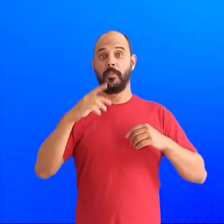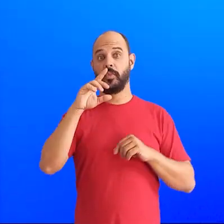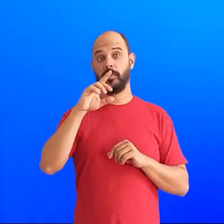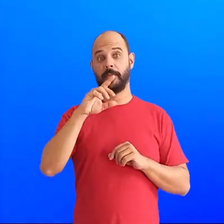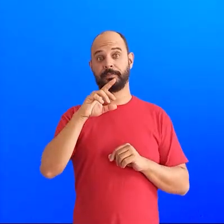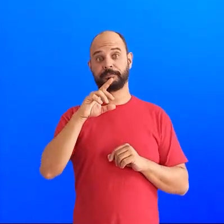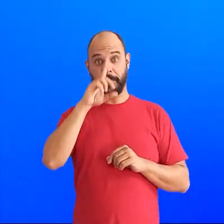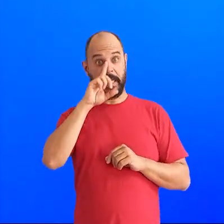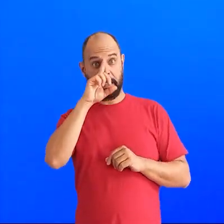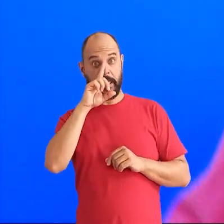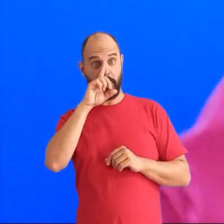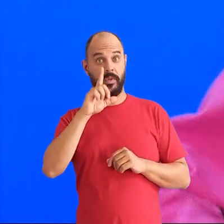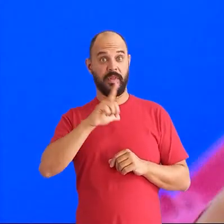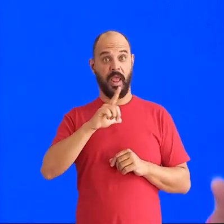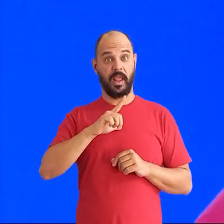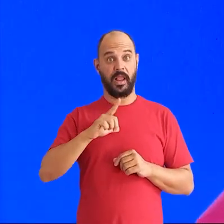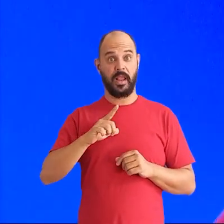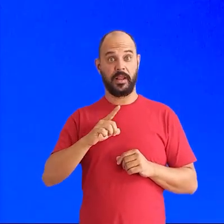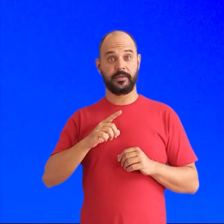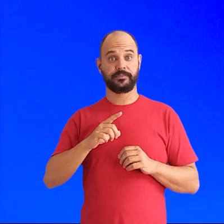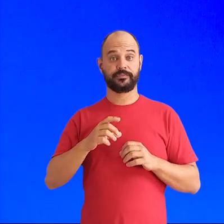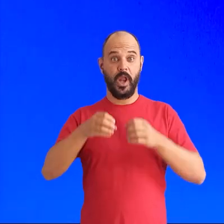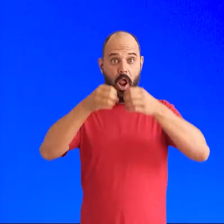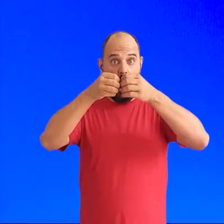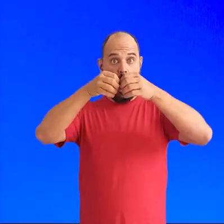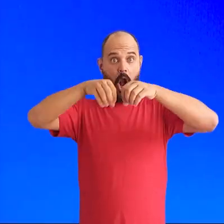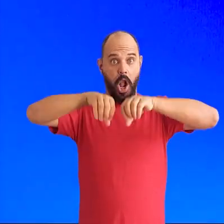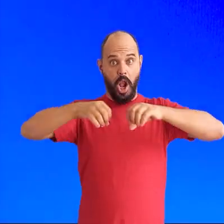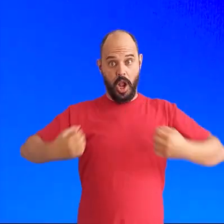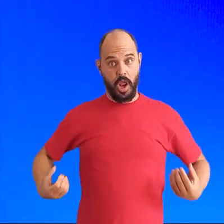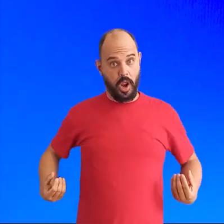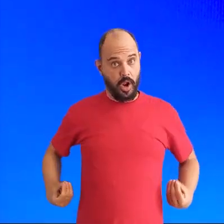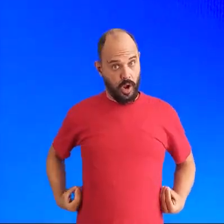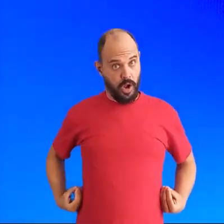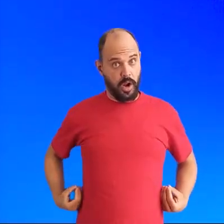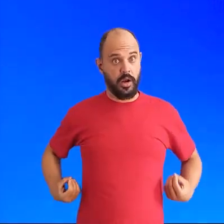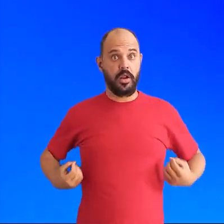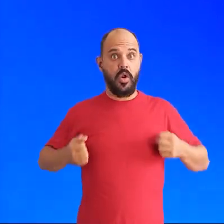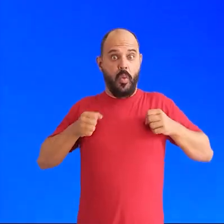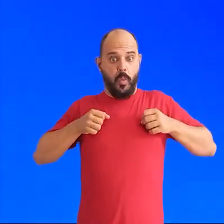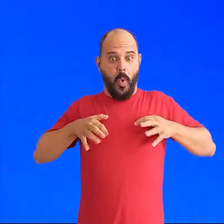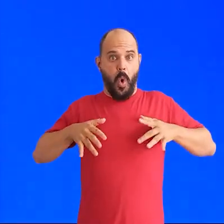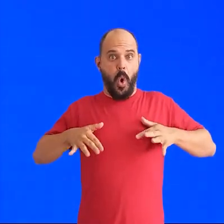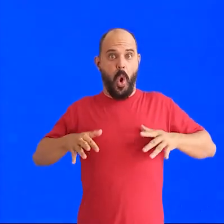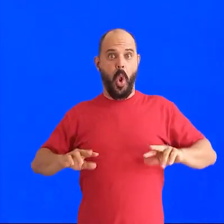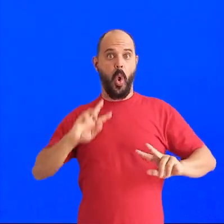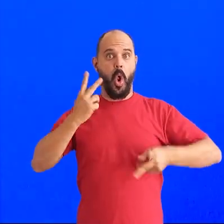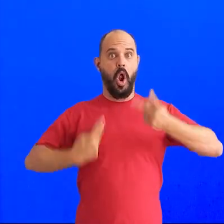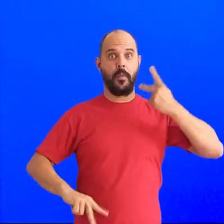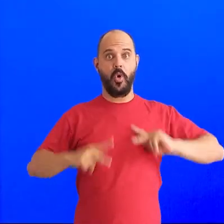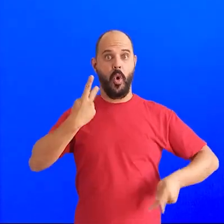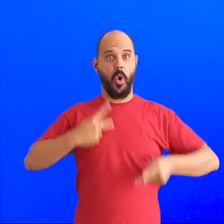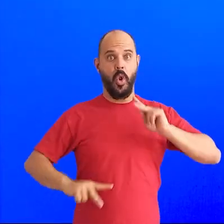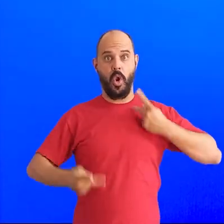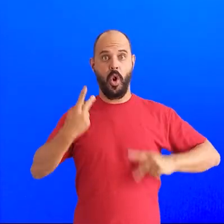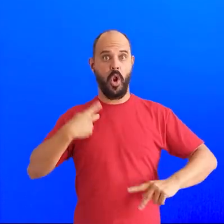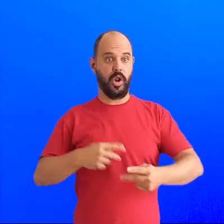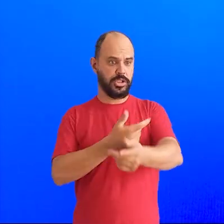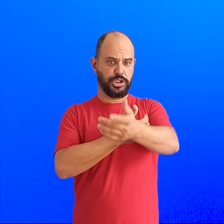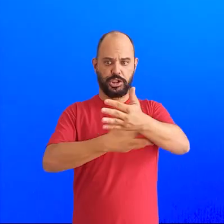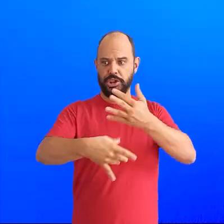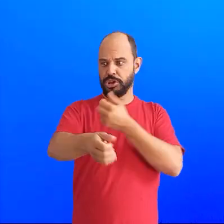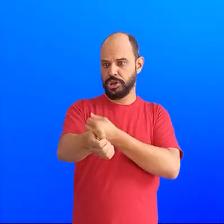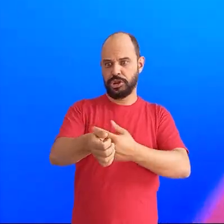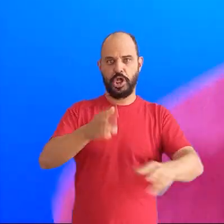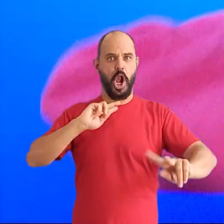perigo, as glândulas que ficam acima dos rins e levam o nome de glândulas suprarrenais liberam um hormônio na corrente sanguínea